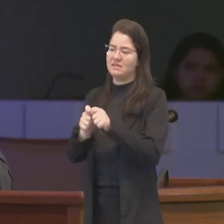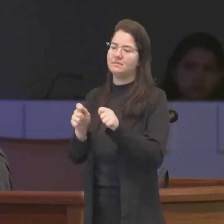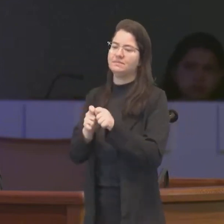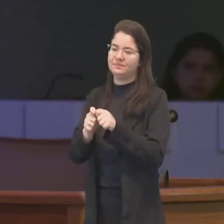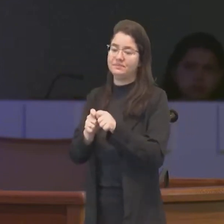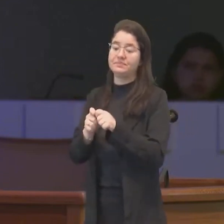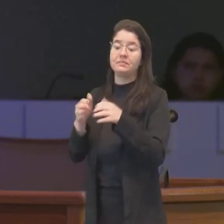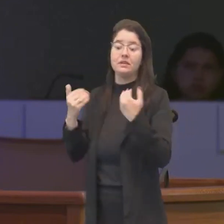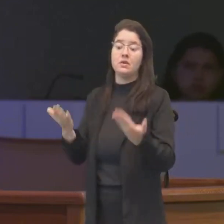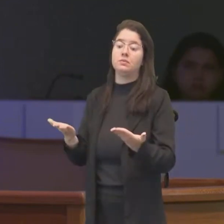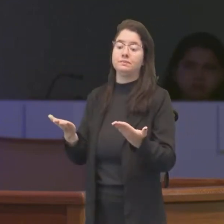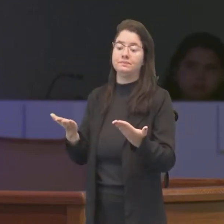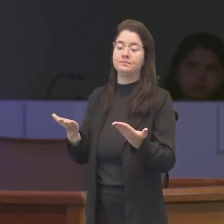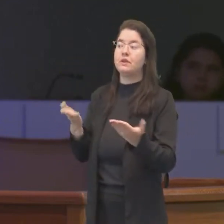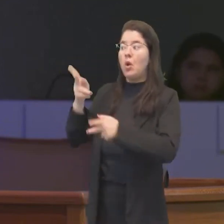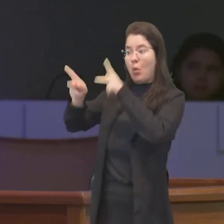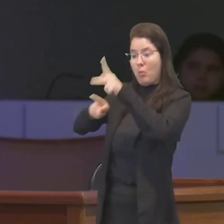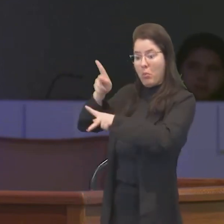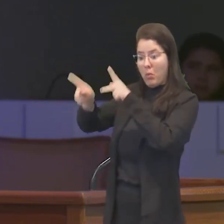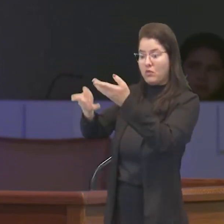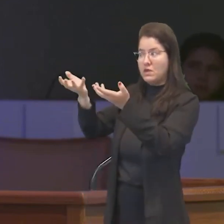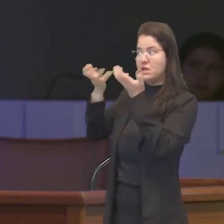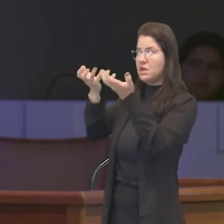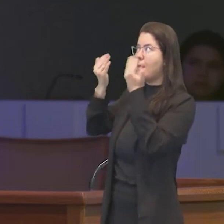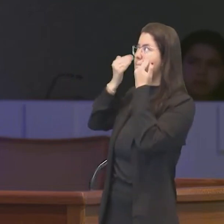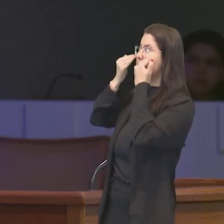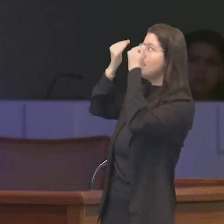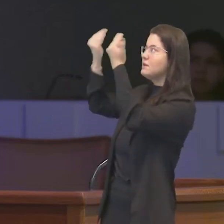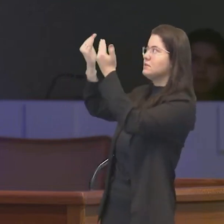querem se apresentar diante de Deus,